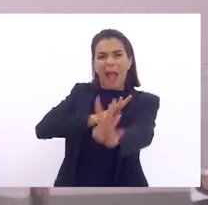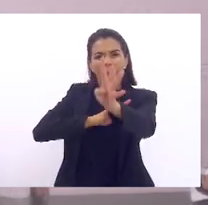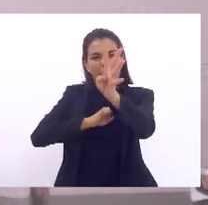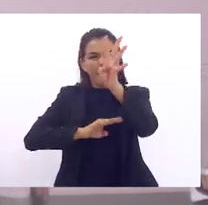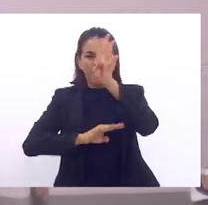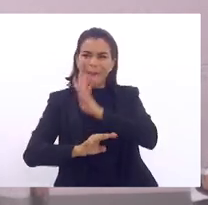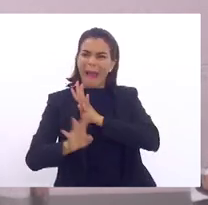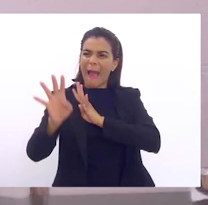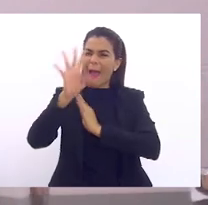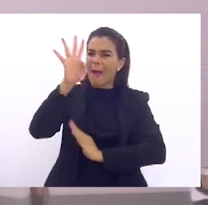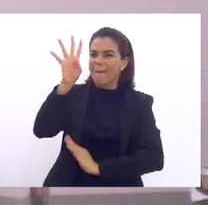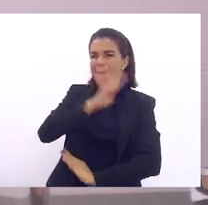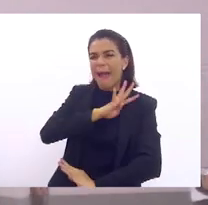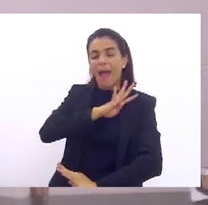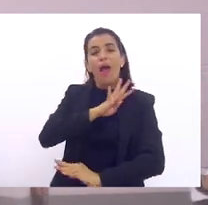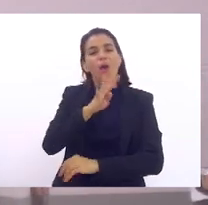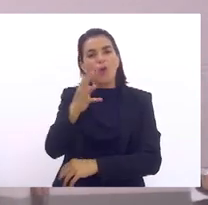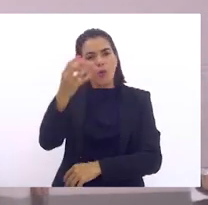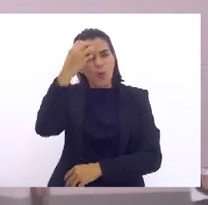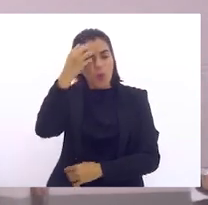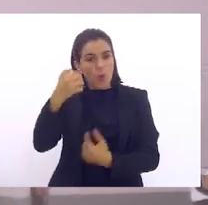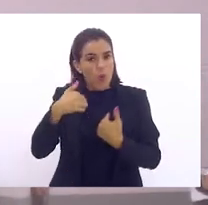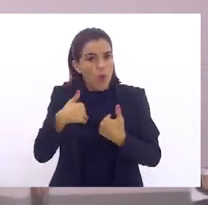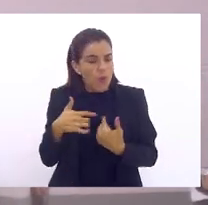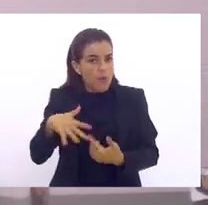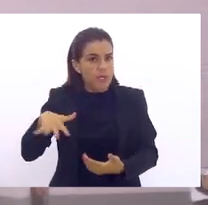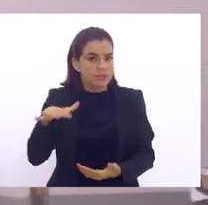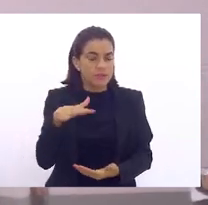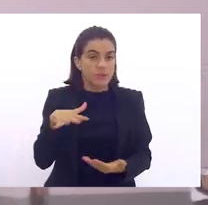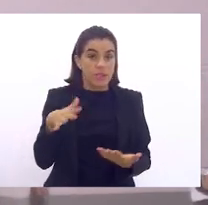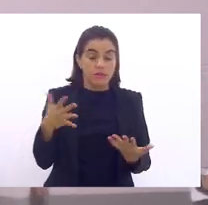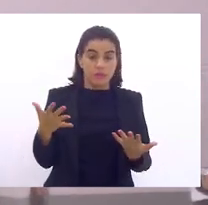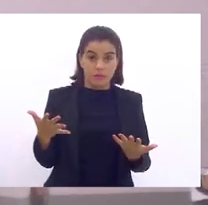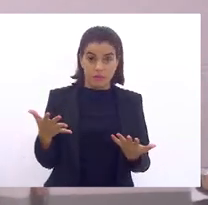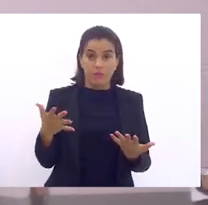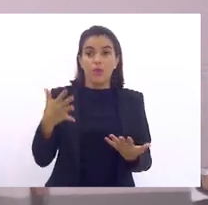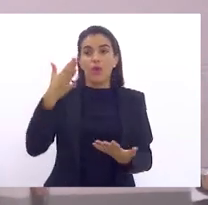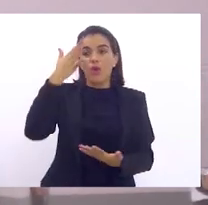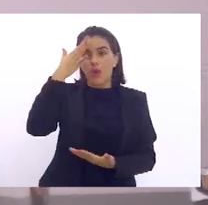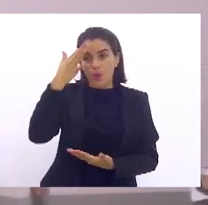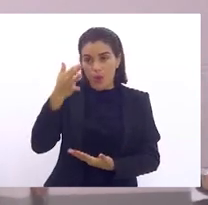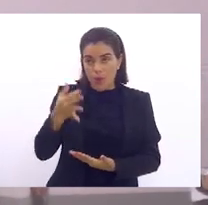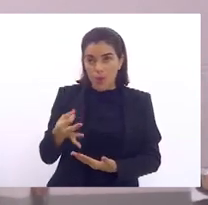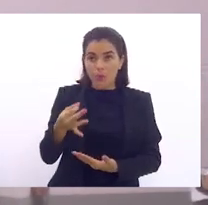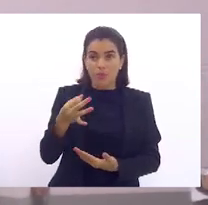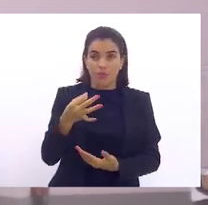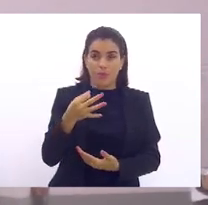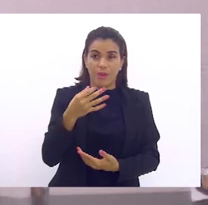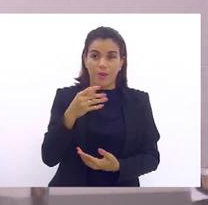várias várias várias situações e compreendo que não é para